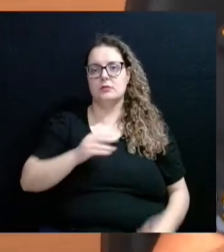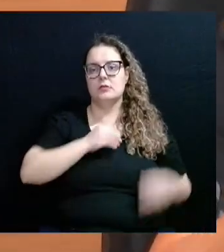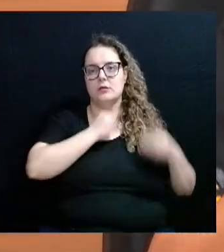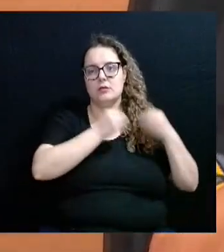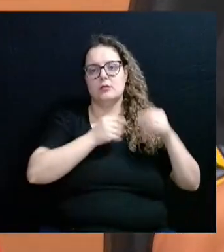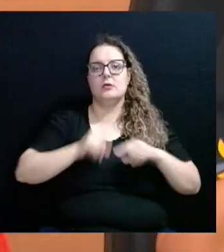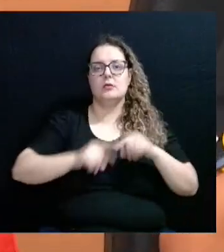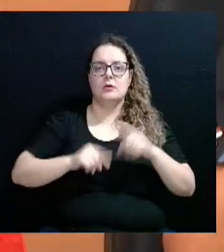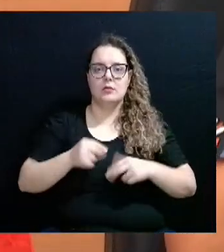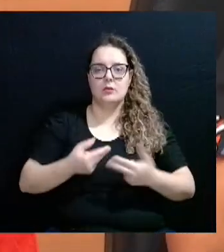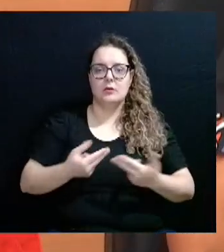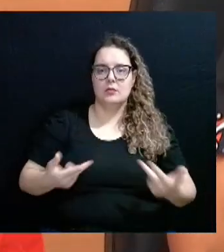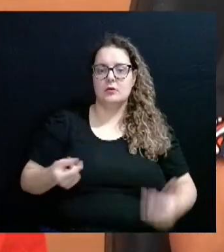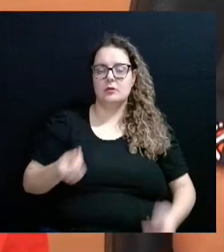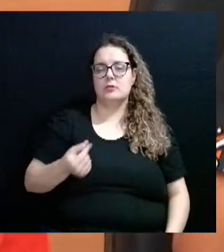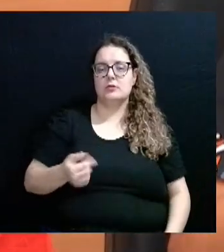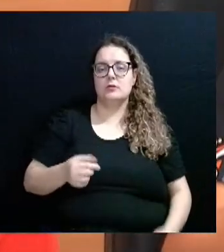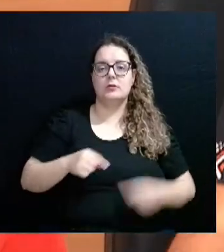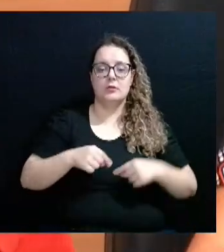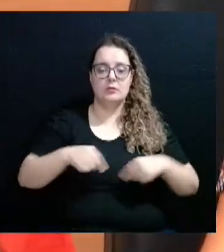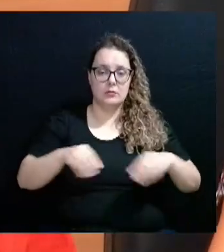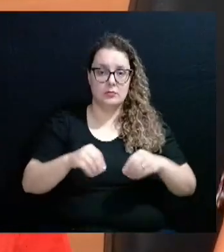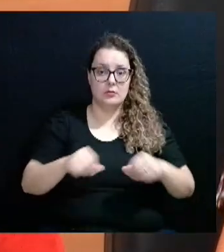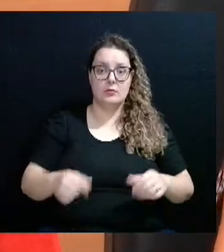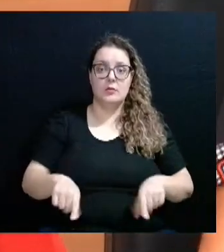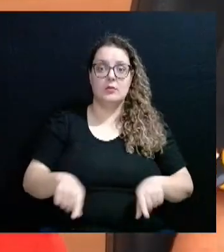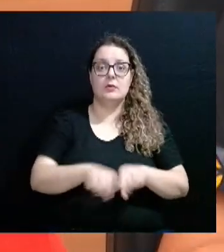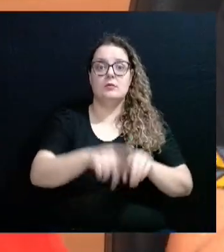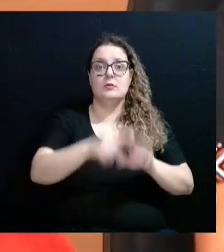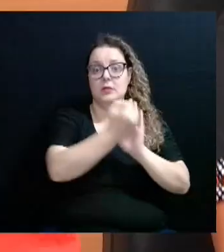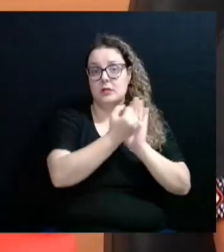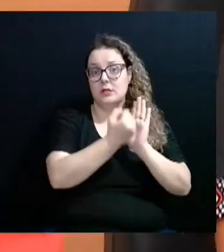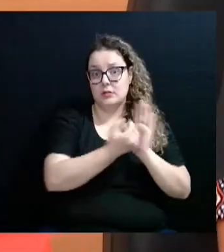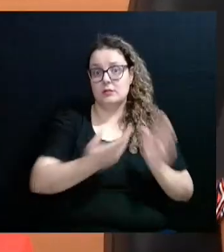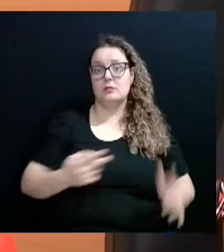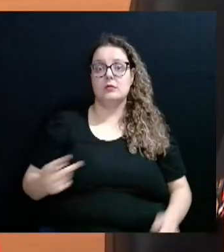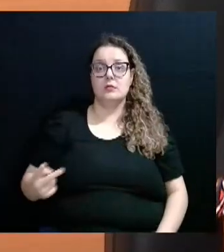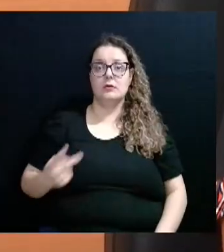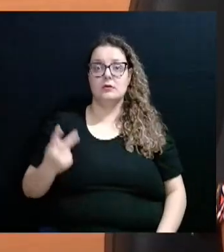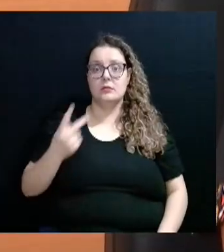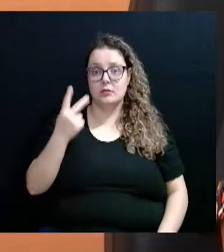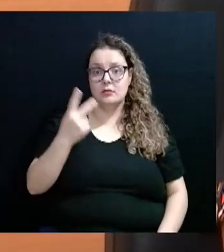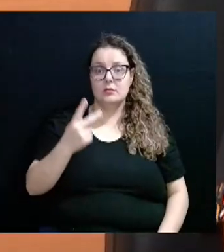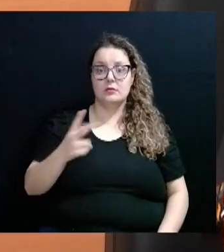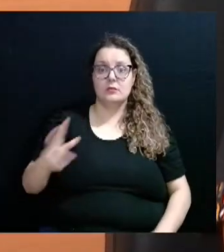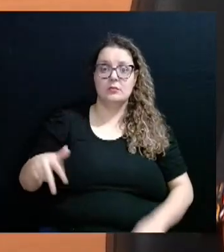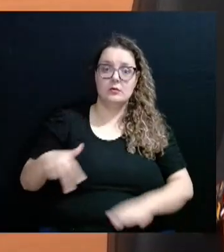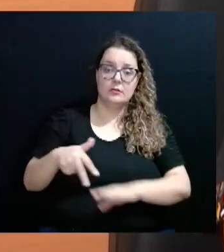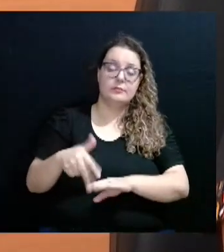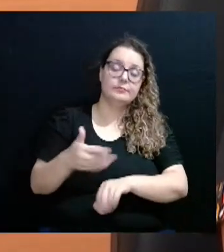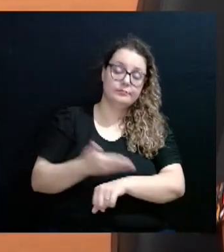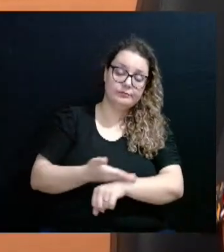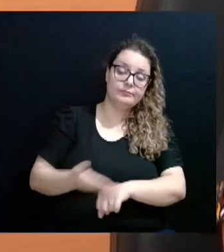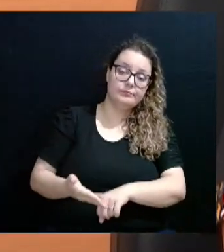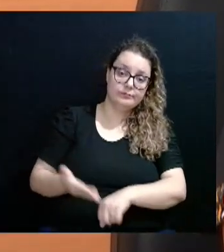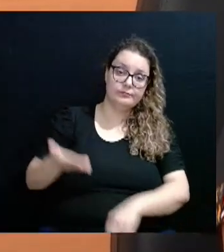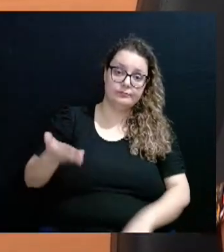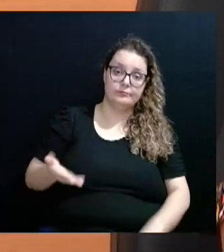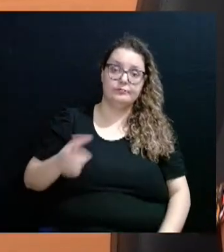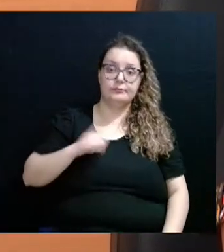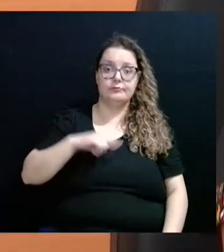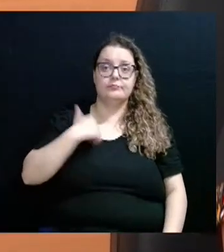mas a herança simbólica, né, que é a valoração que a figura branca ainda tem no nosso país em